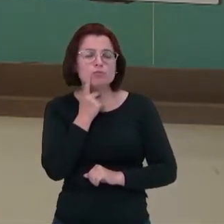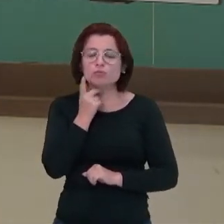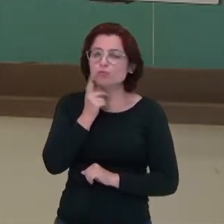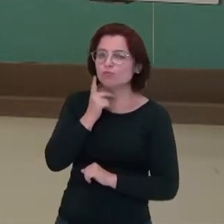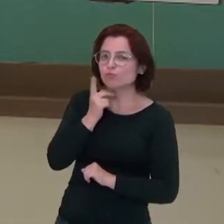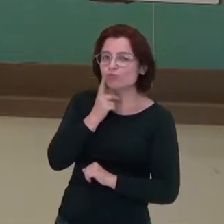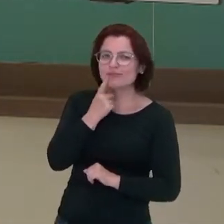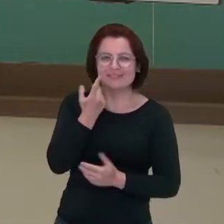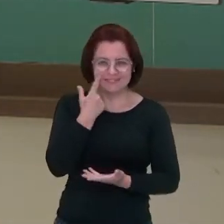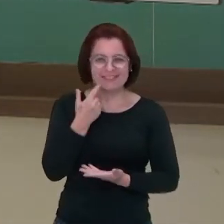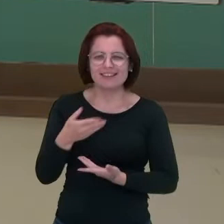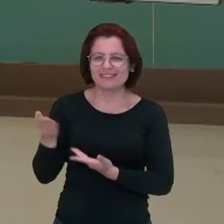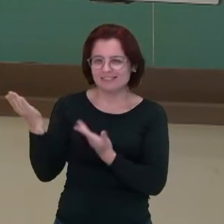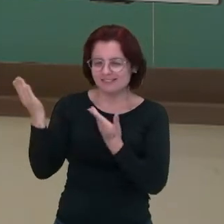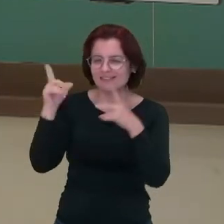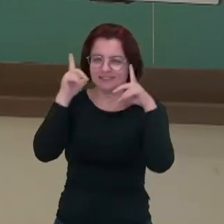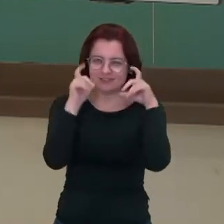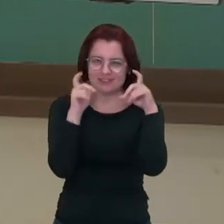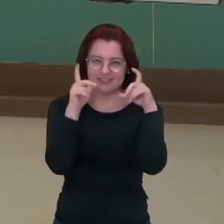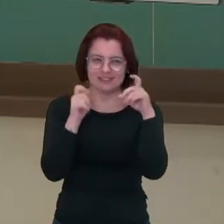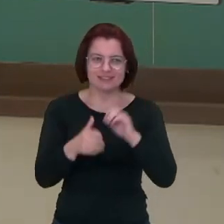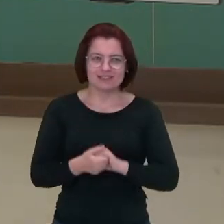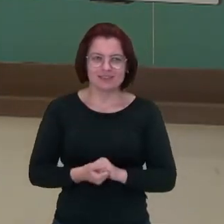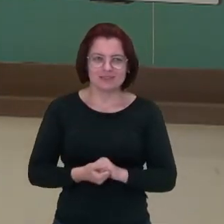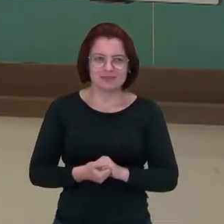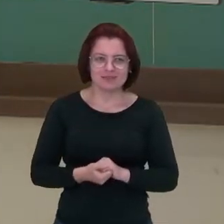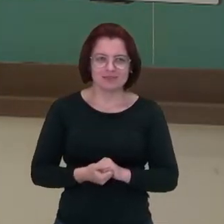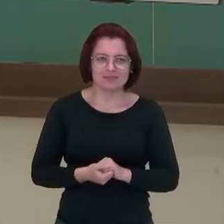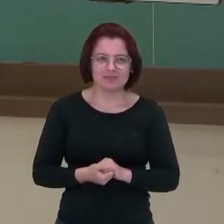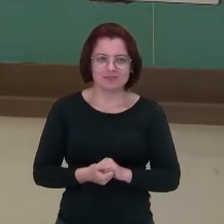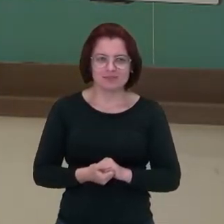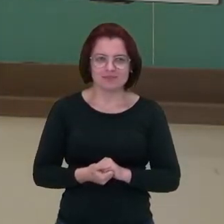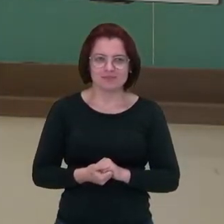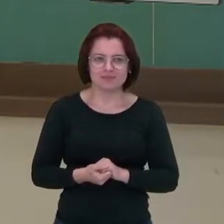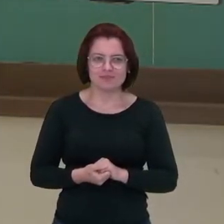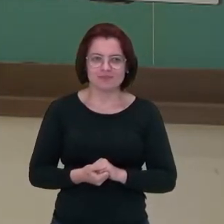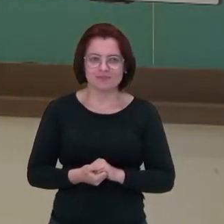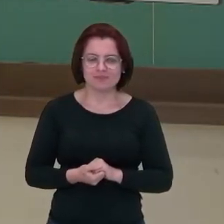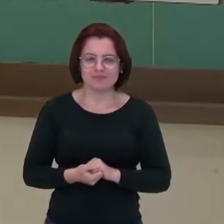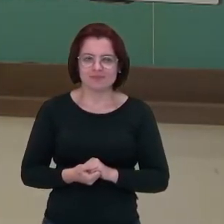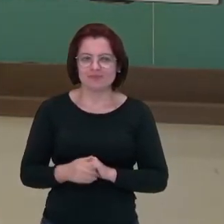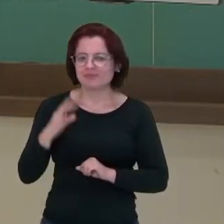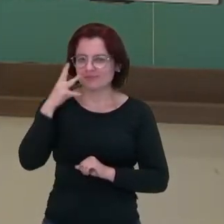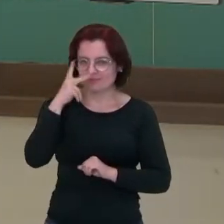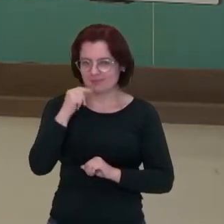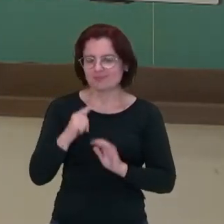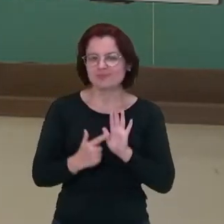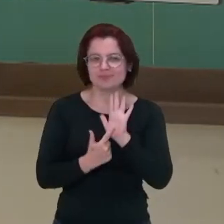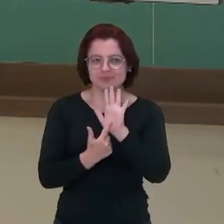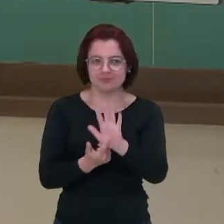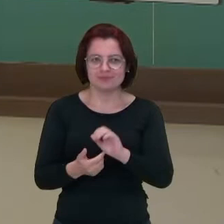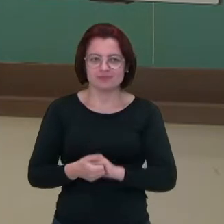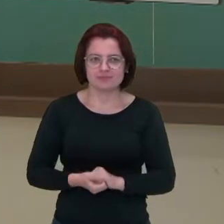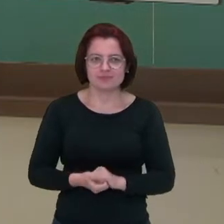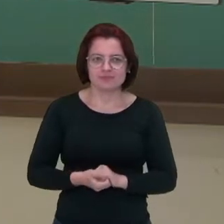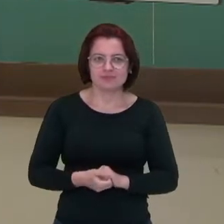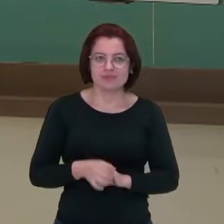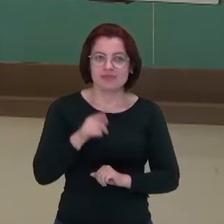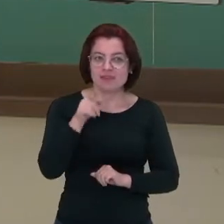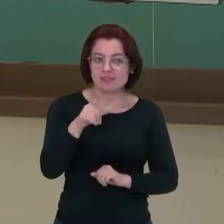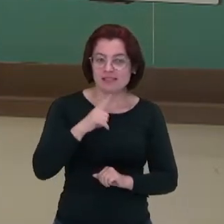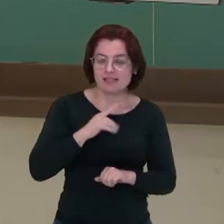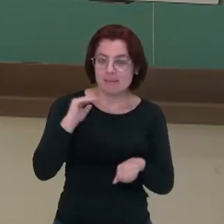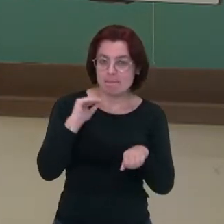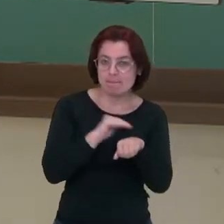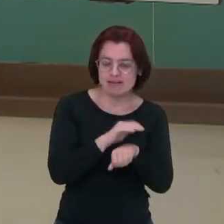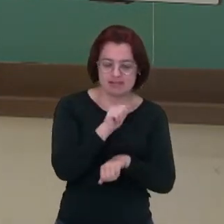com o dedinho, né? Não, o gatinho infelizmente não faz isso. Eu tenho vários, ele não faz, mas tá muito bonitinho, né? Você possui mais